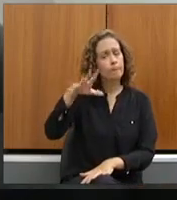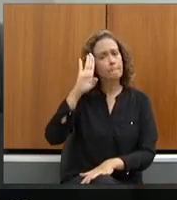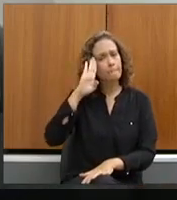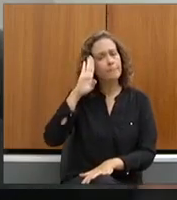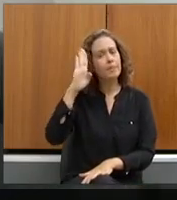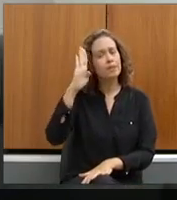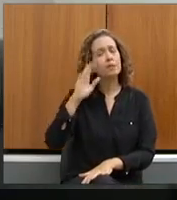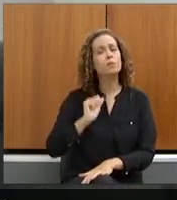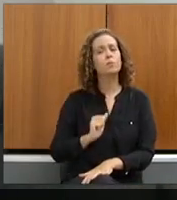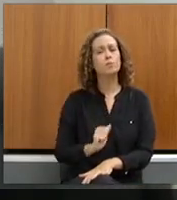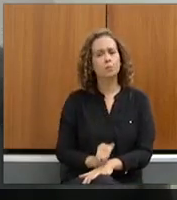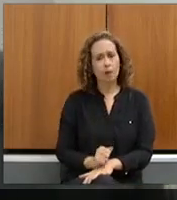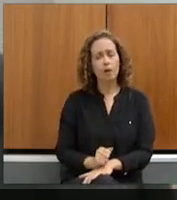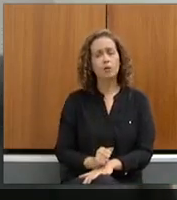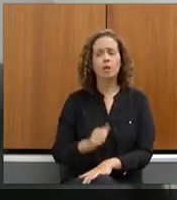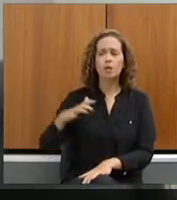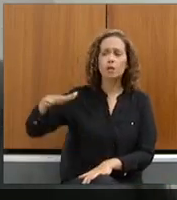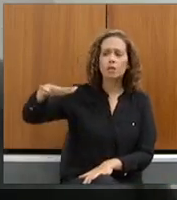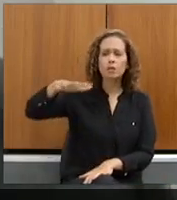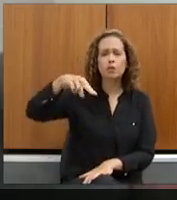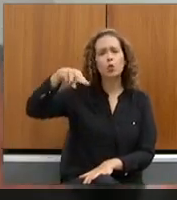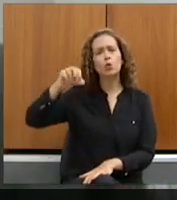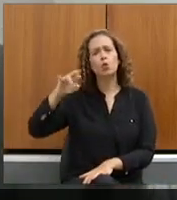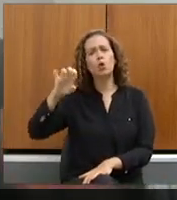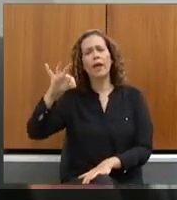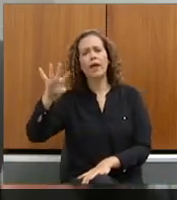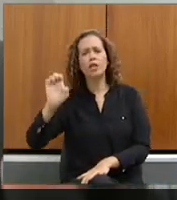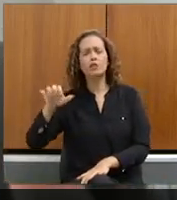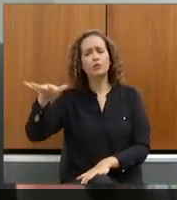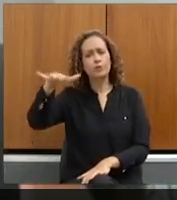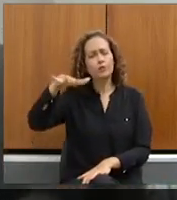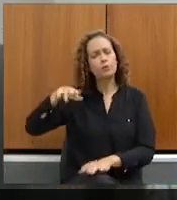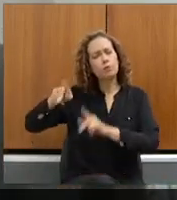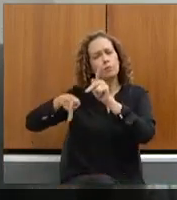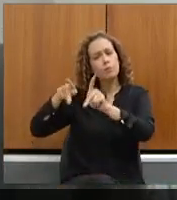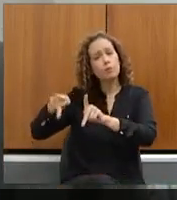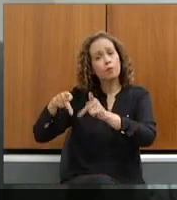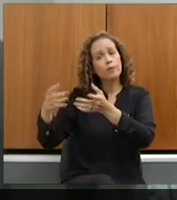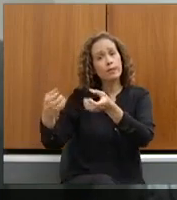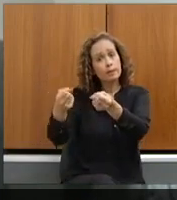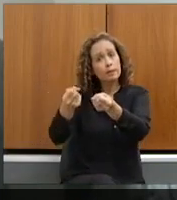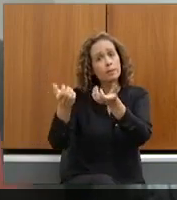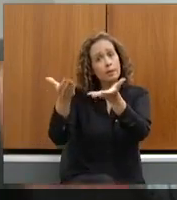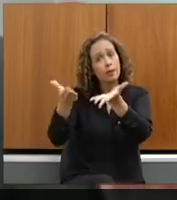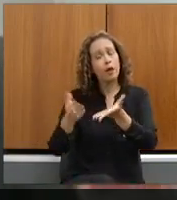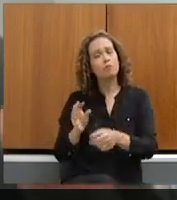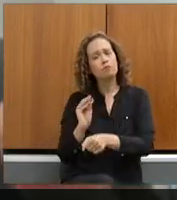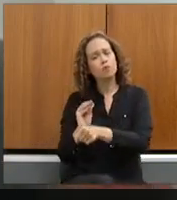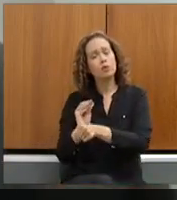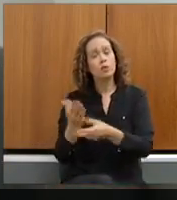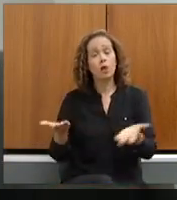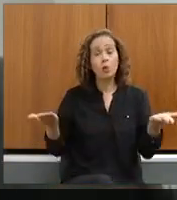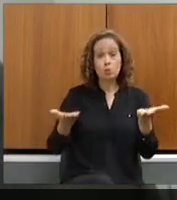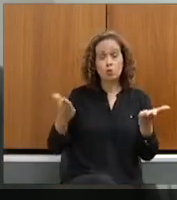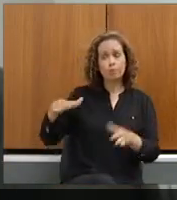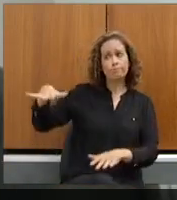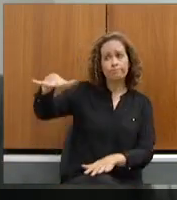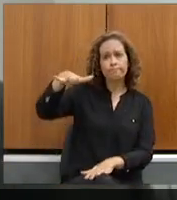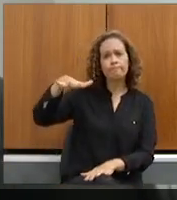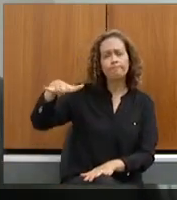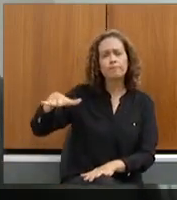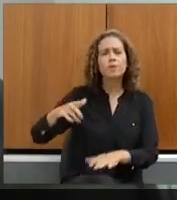para atender o noroeste mínimo que eu gosto de Valência jantar hoje O hoje pessoal do Noroeste Está sendo